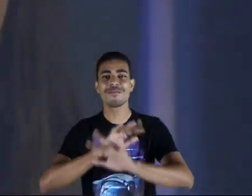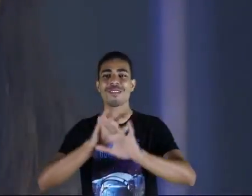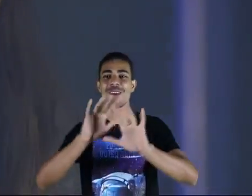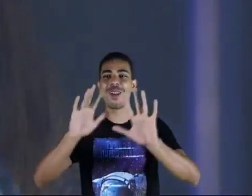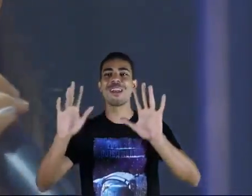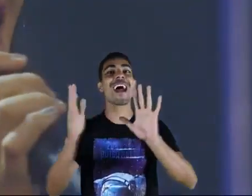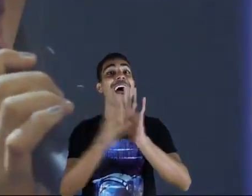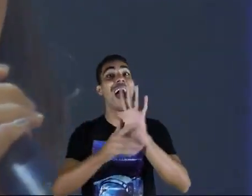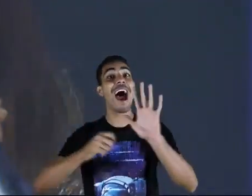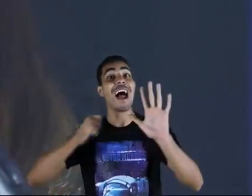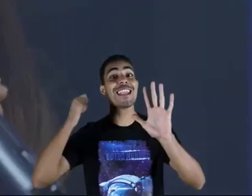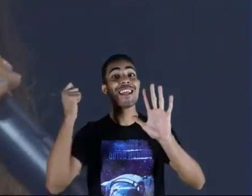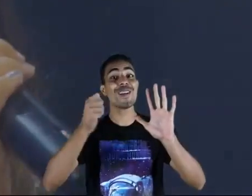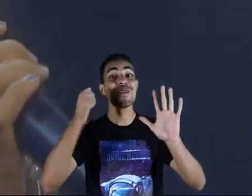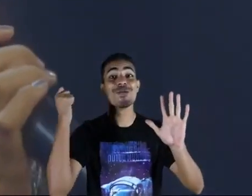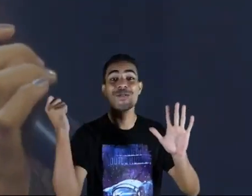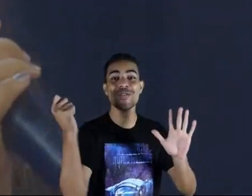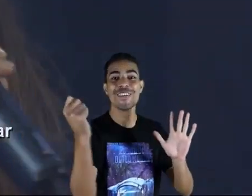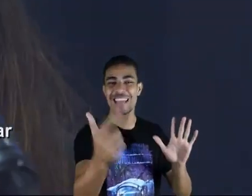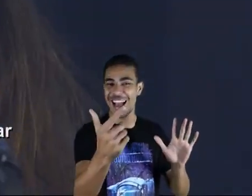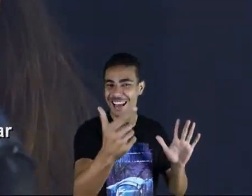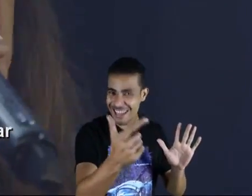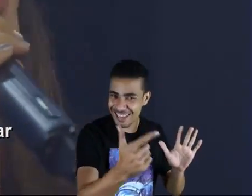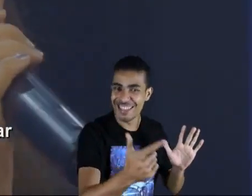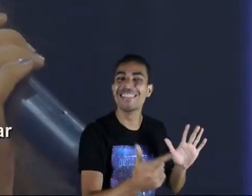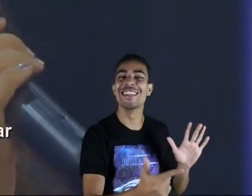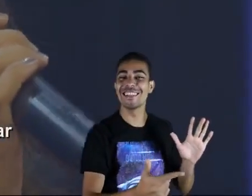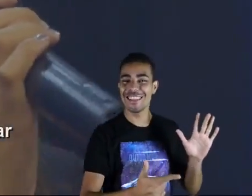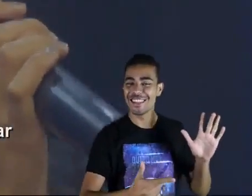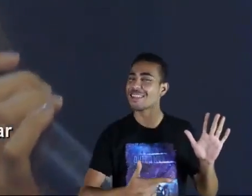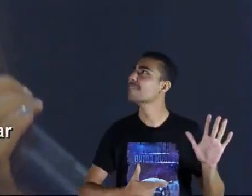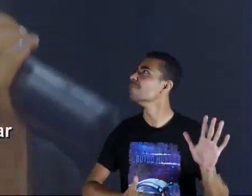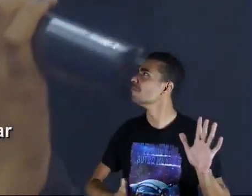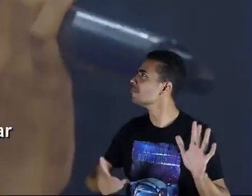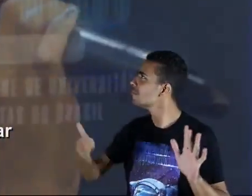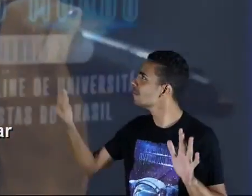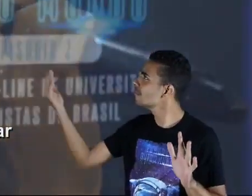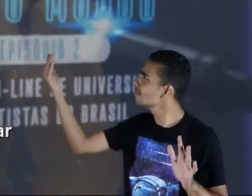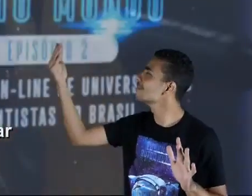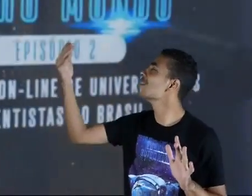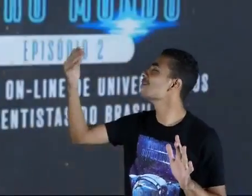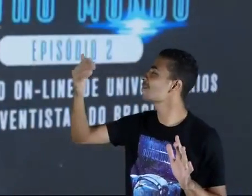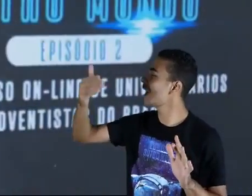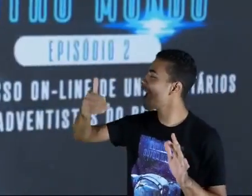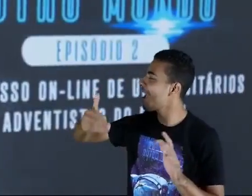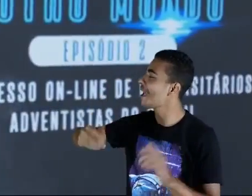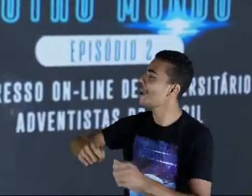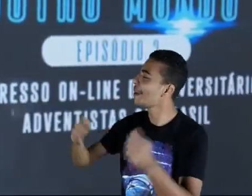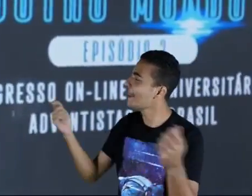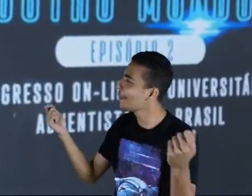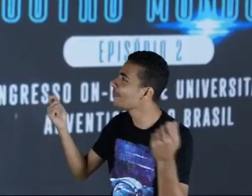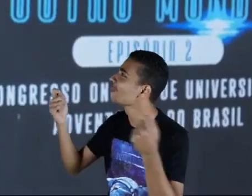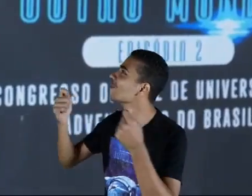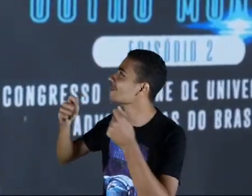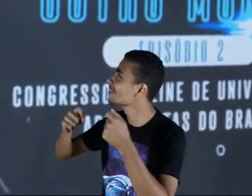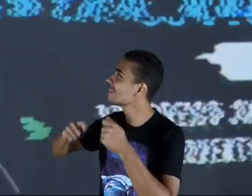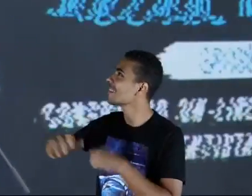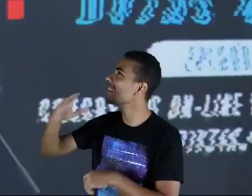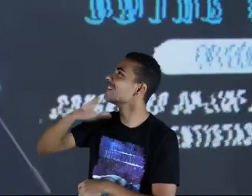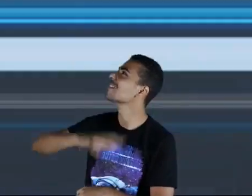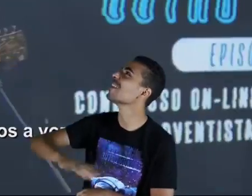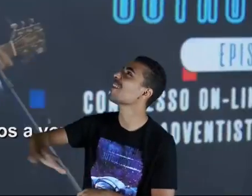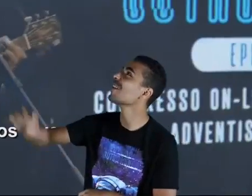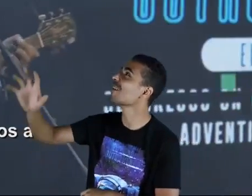Glória, glória, aleluia. Vem e reina neste lugar.